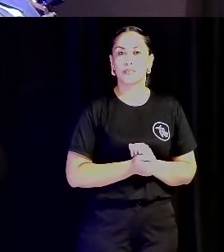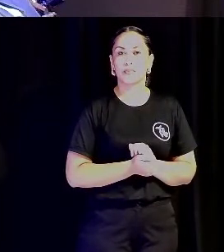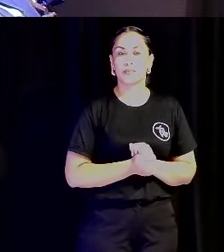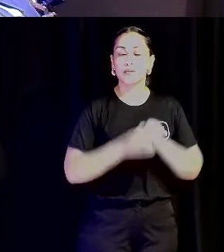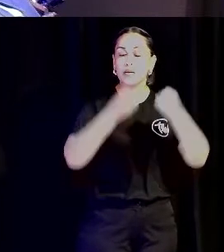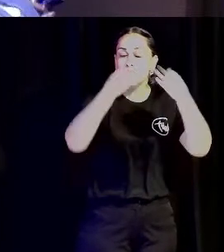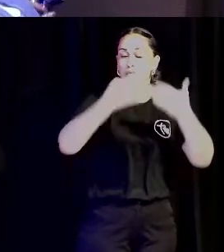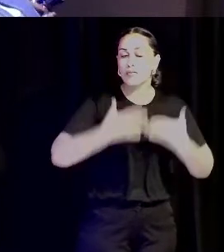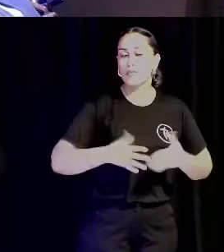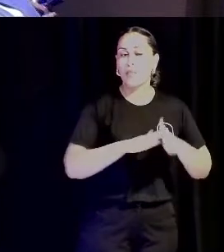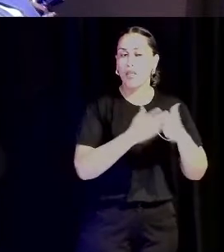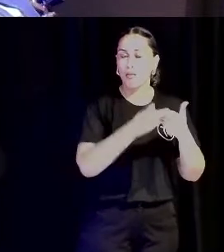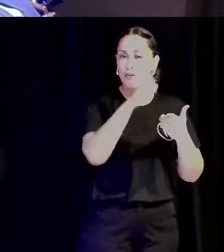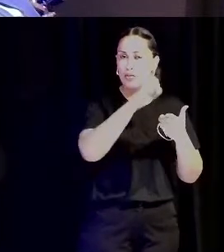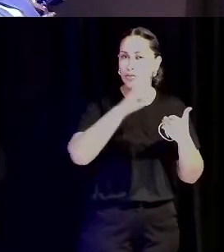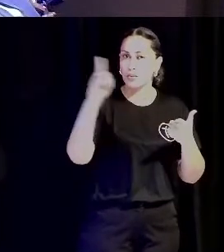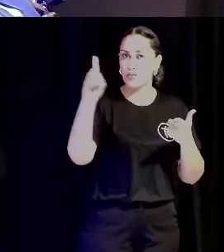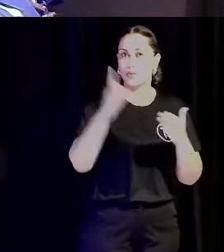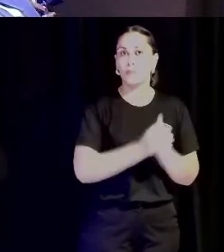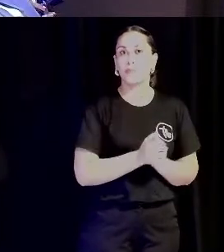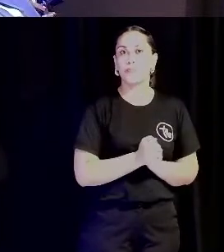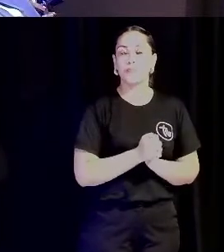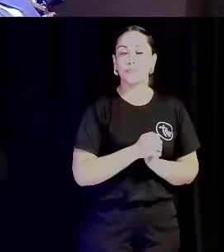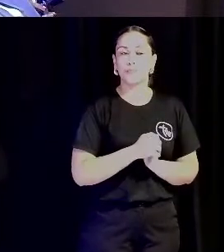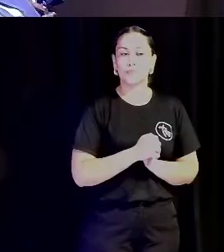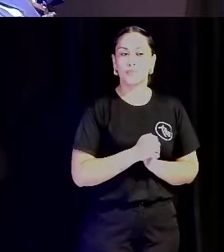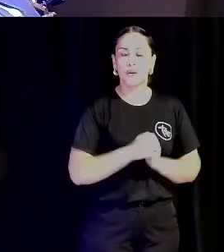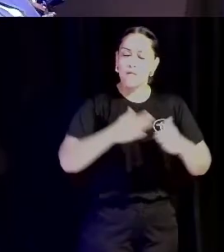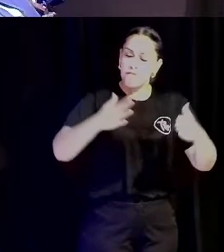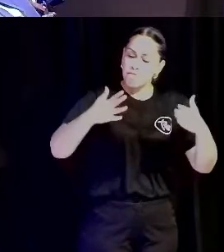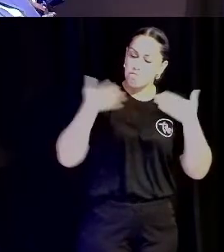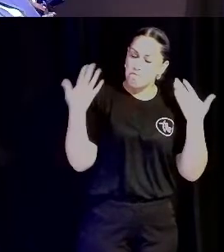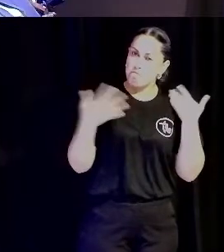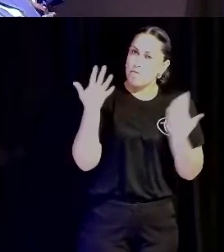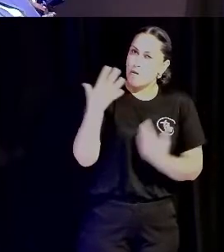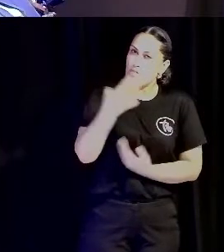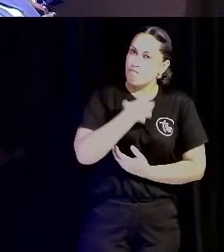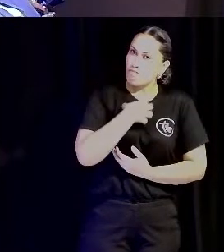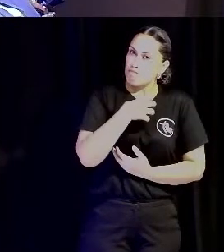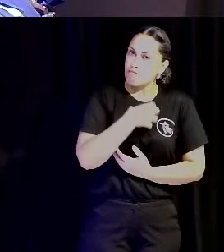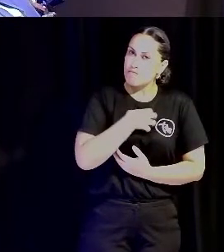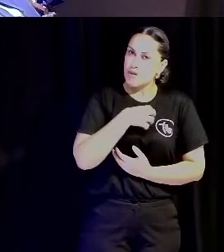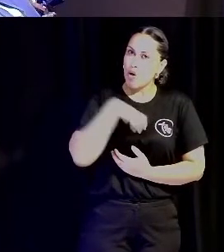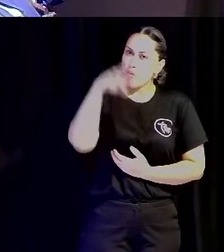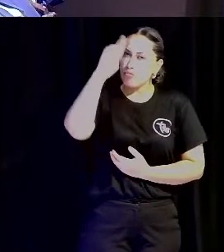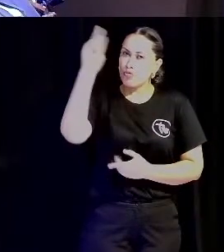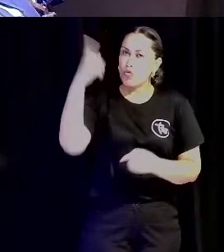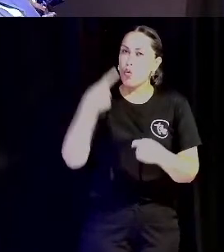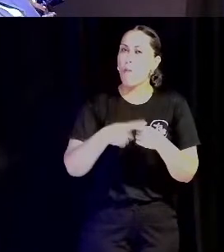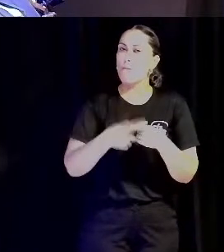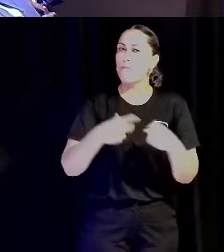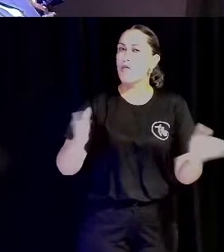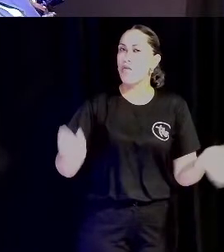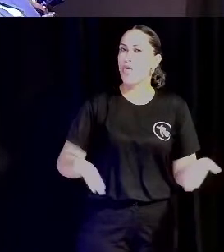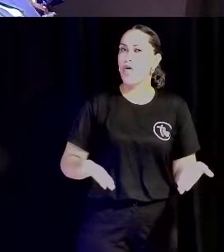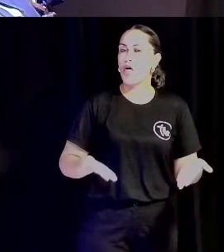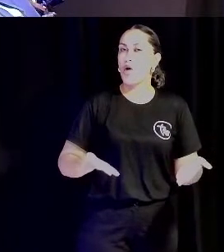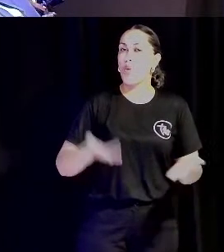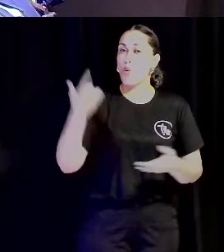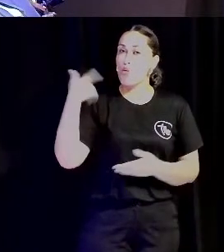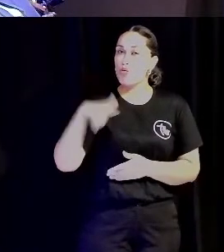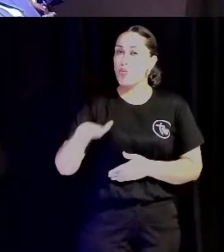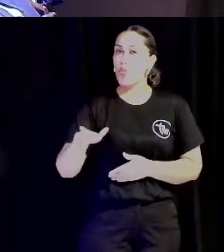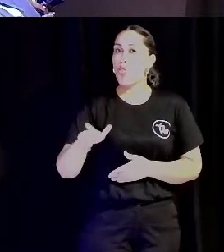Nos diz assim a palavra: fiquei muito alegre no Senhor, porque agora, uma vez